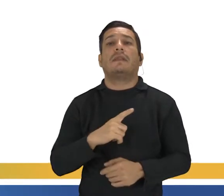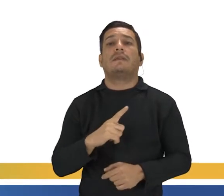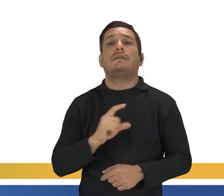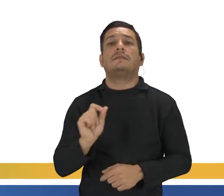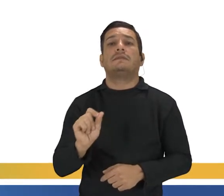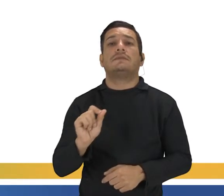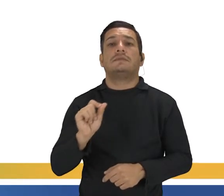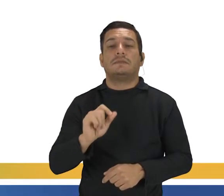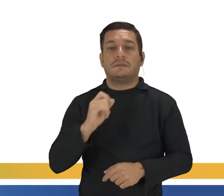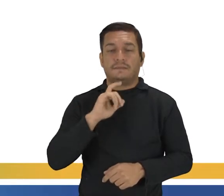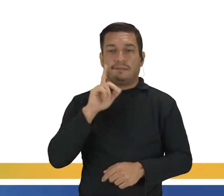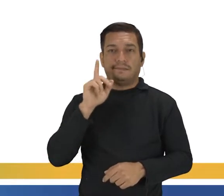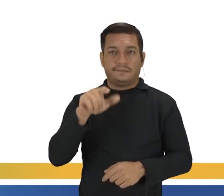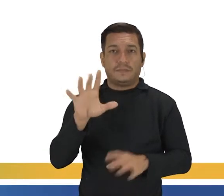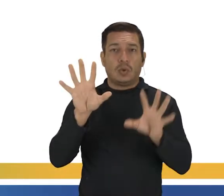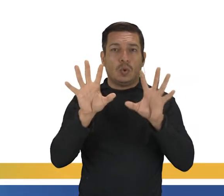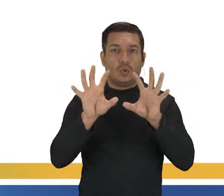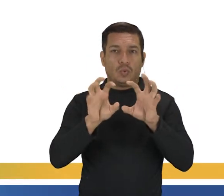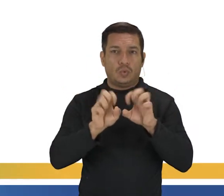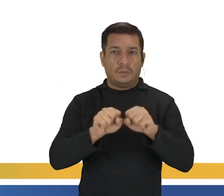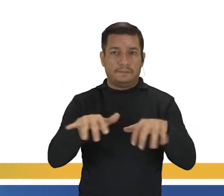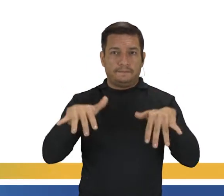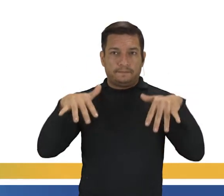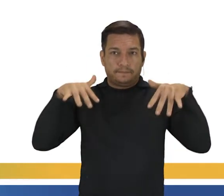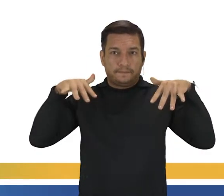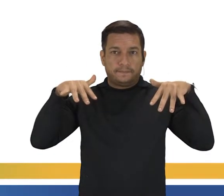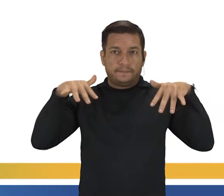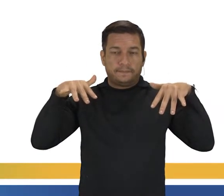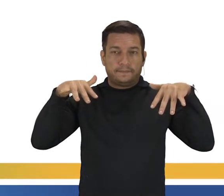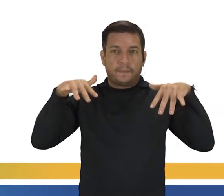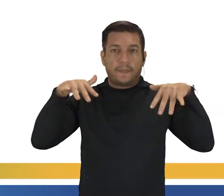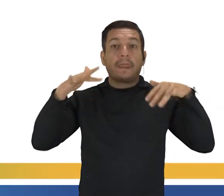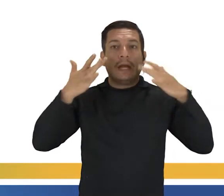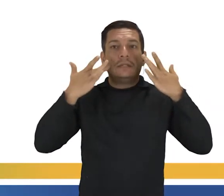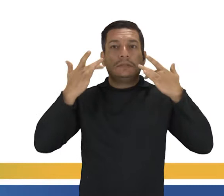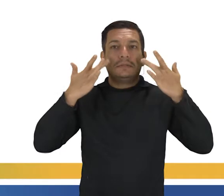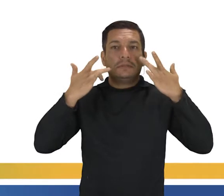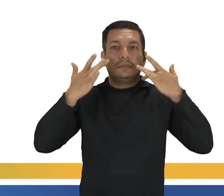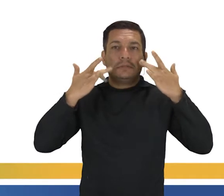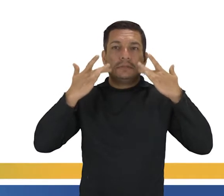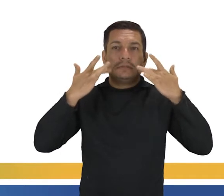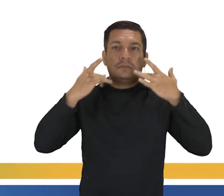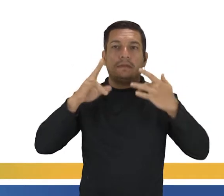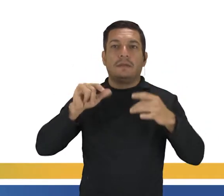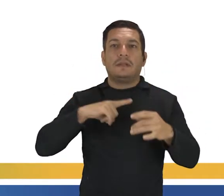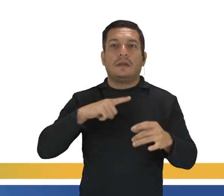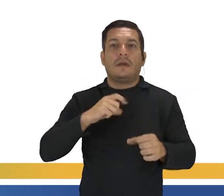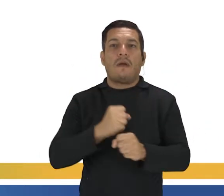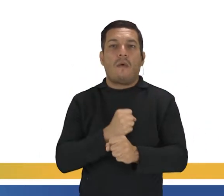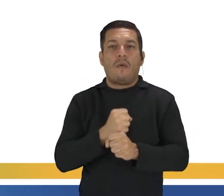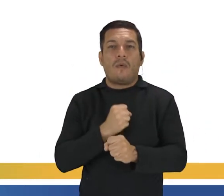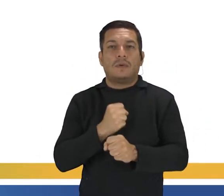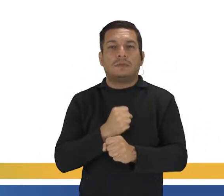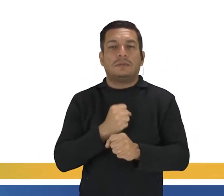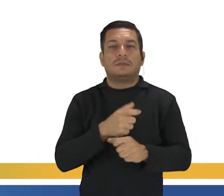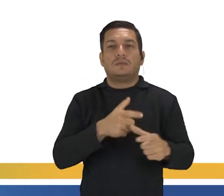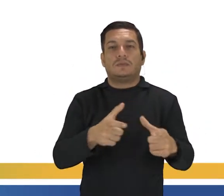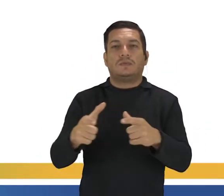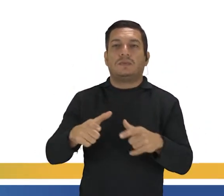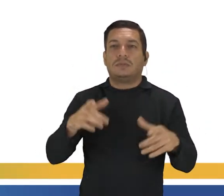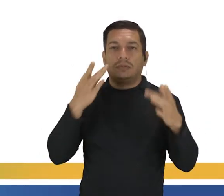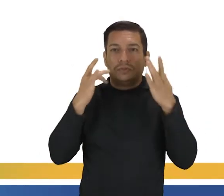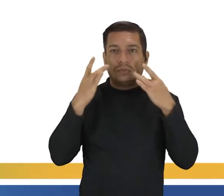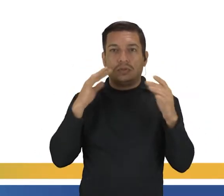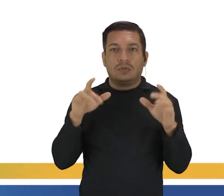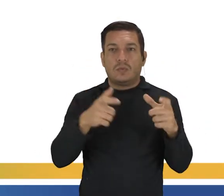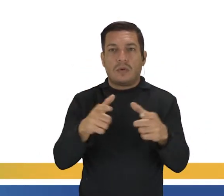vem a ideia de escurecer a plateia, né? Os teatros vai haver as construções de teatros em ambientes